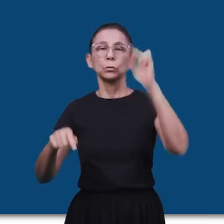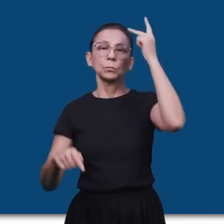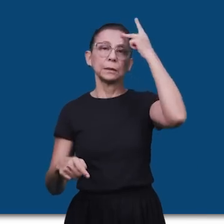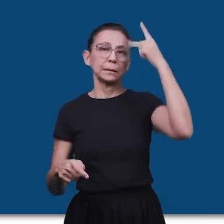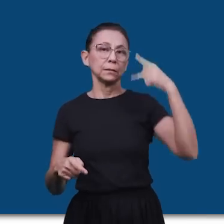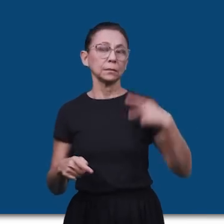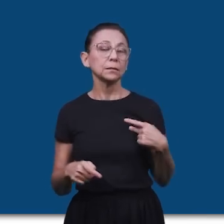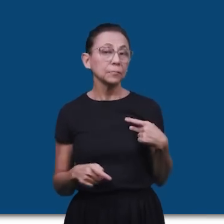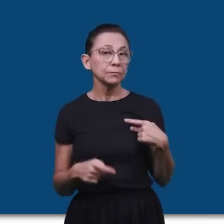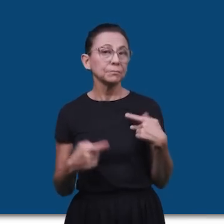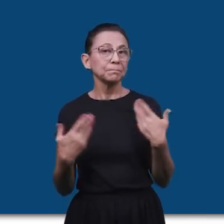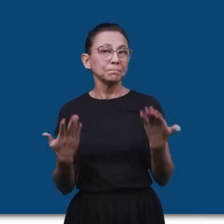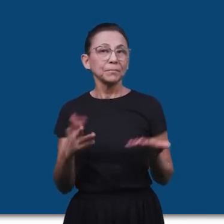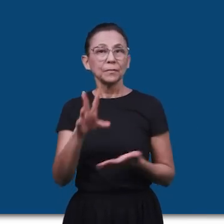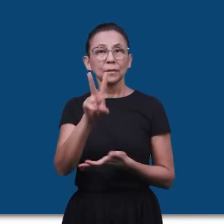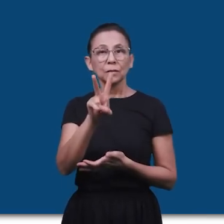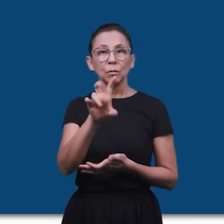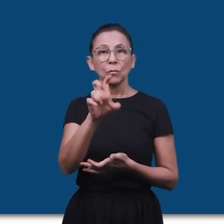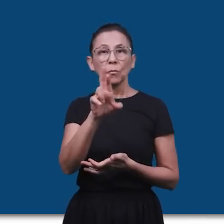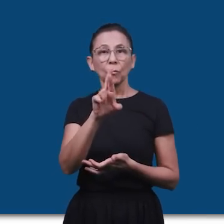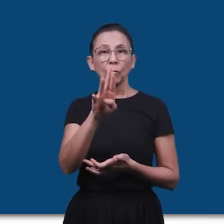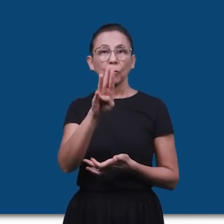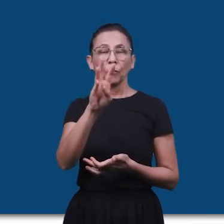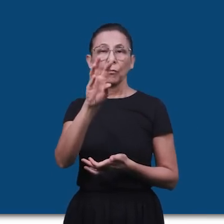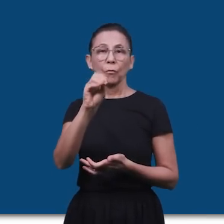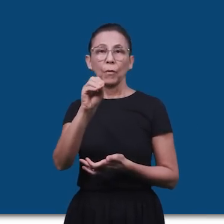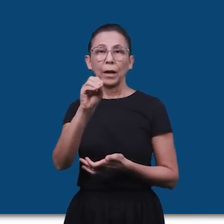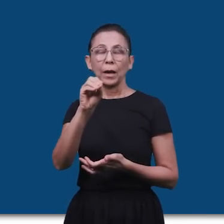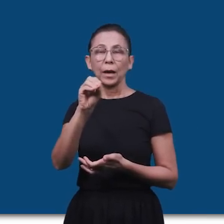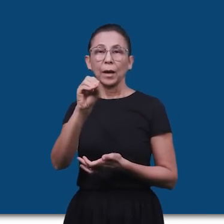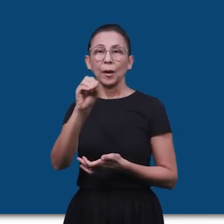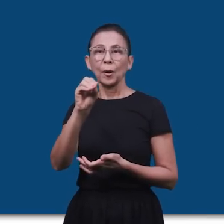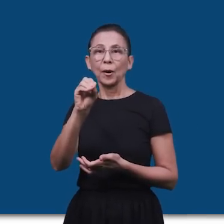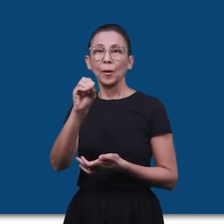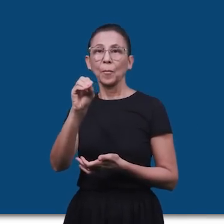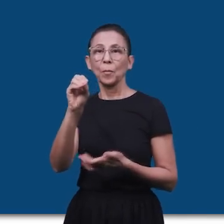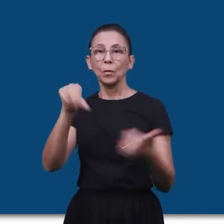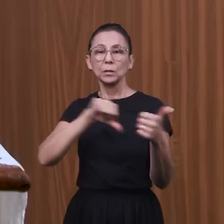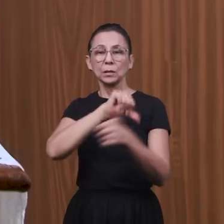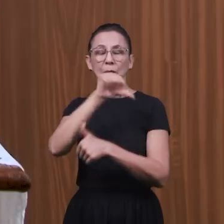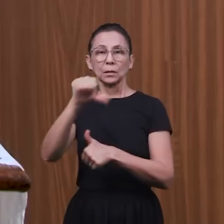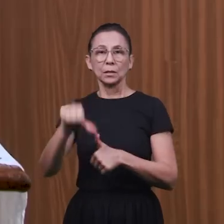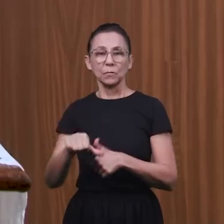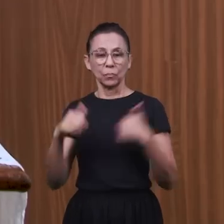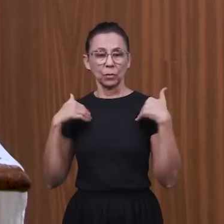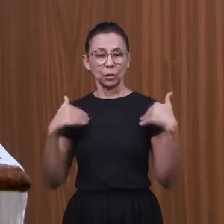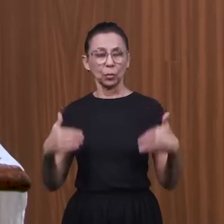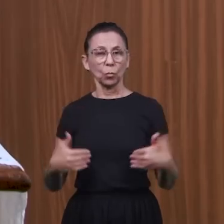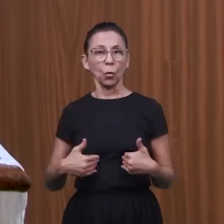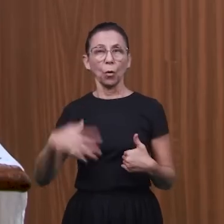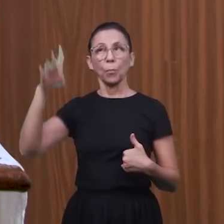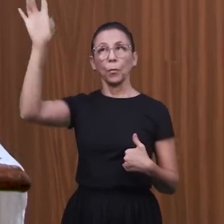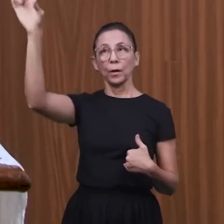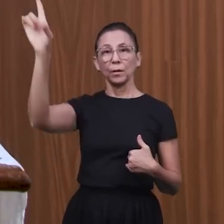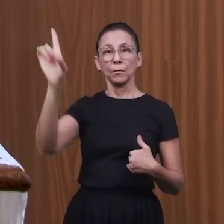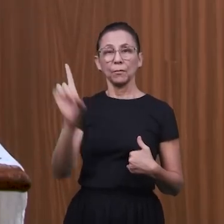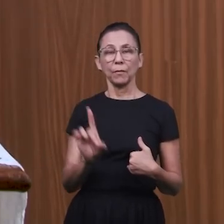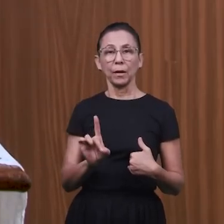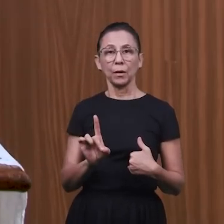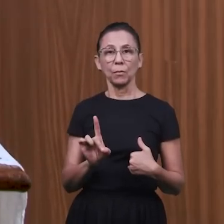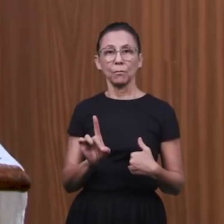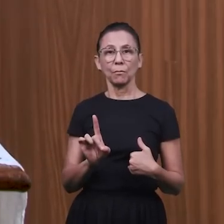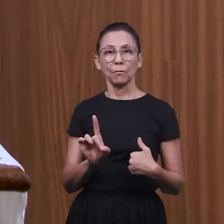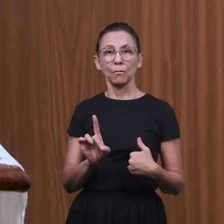diz: e o Verbo se fez carne e habitou entre nós. Quem é este Verbo a qual João estava